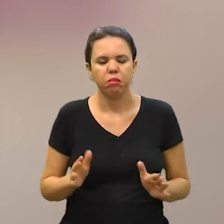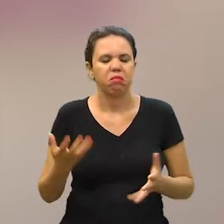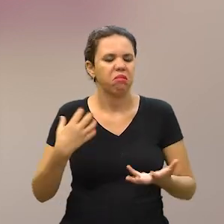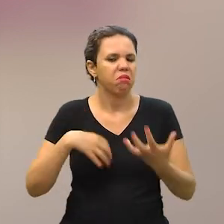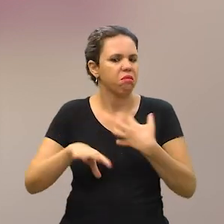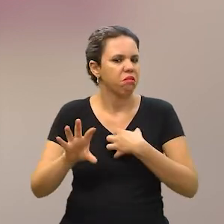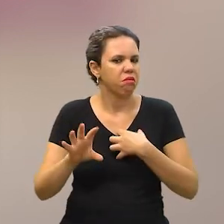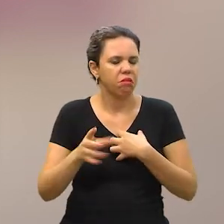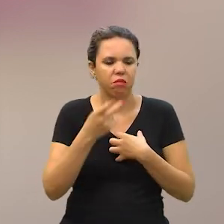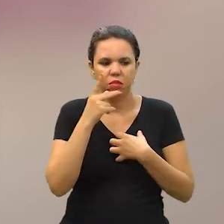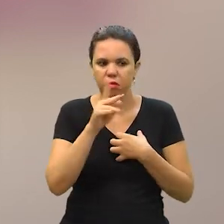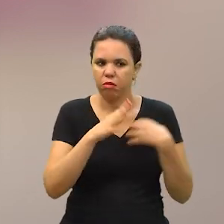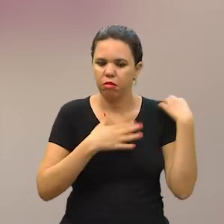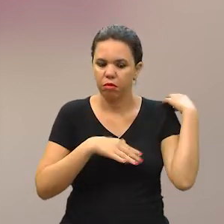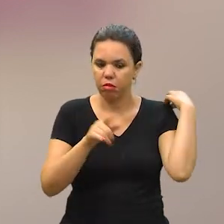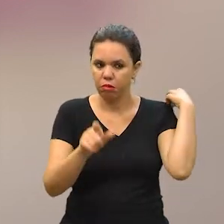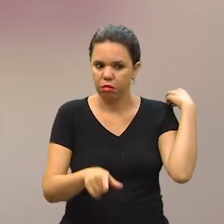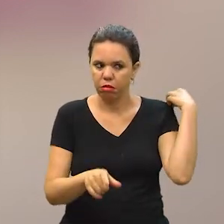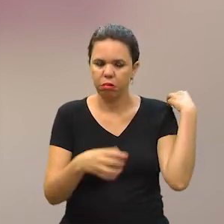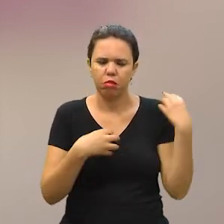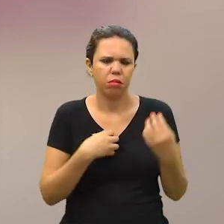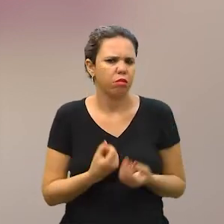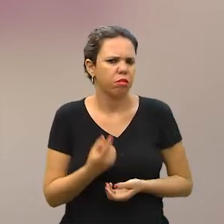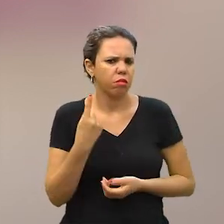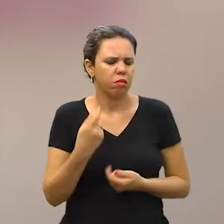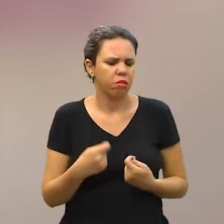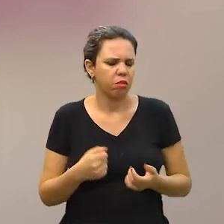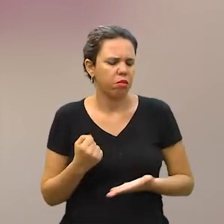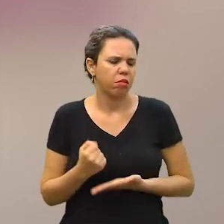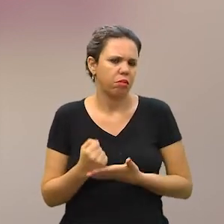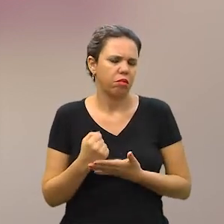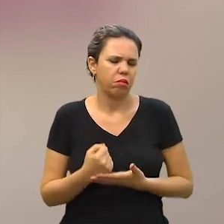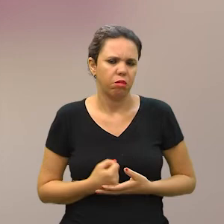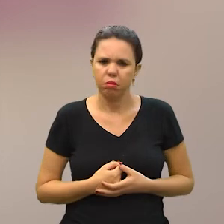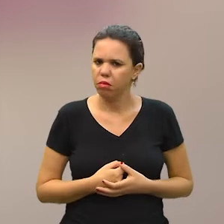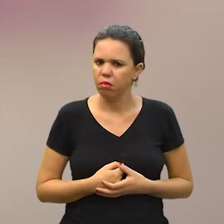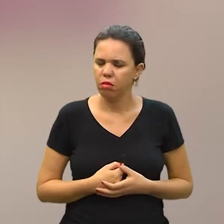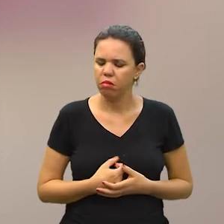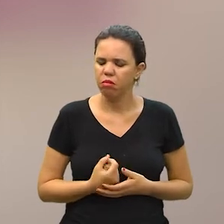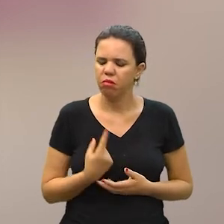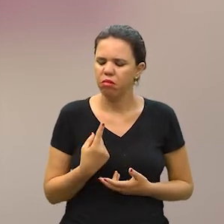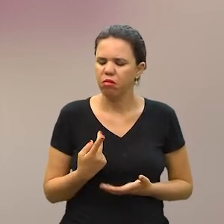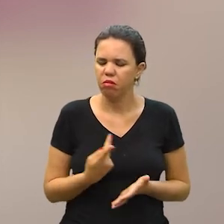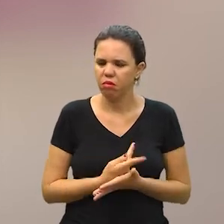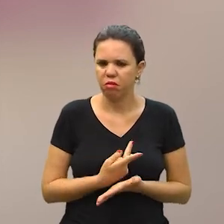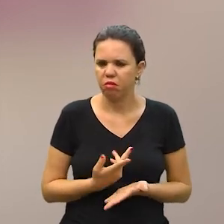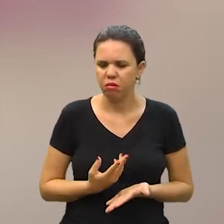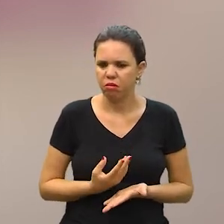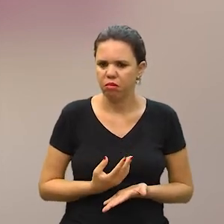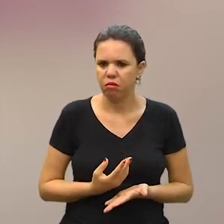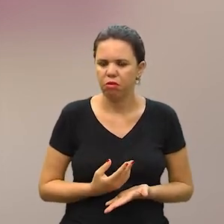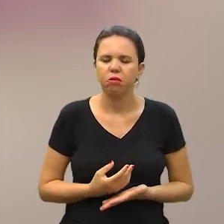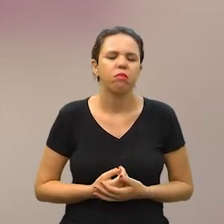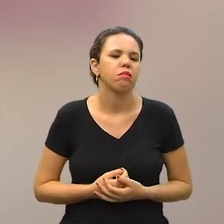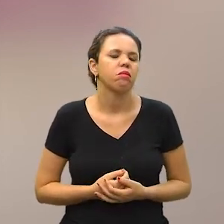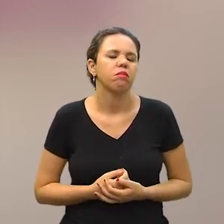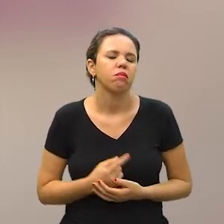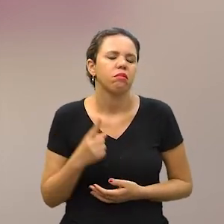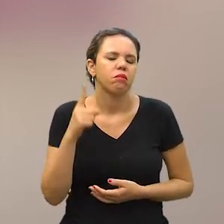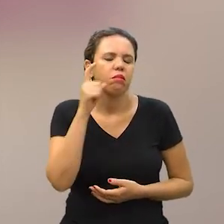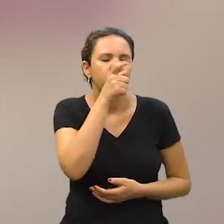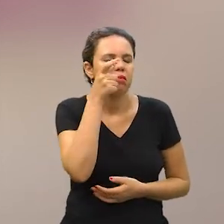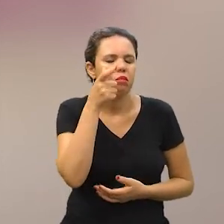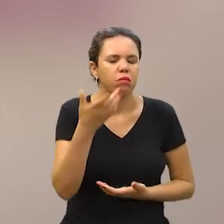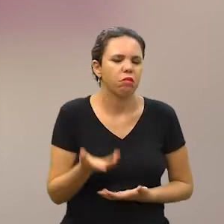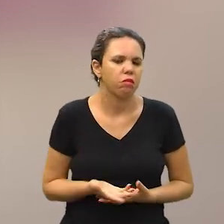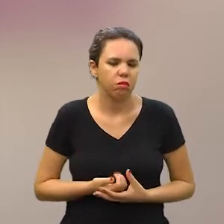da empatia de falar, não, calma, o fulano tá assim, mas será que ele não está precisando de ajuda? Será que não tem alguma coisa errada? E aí o que é mais difícil,